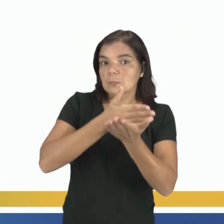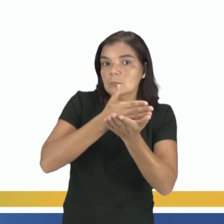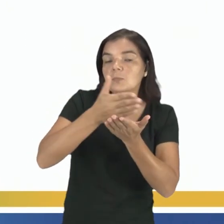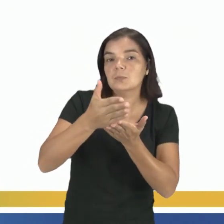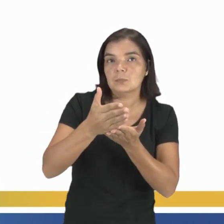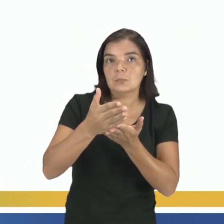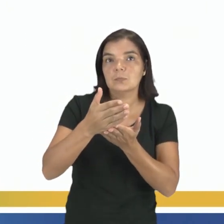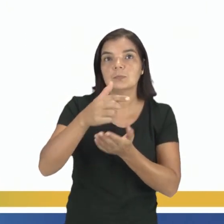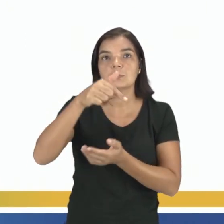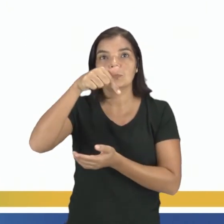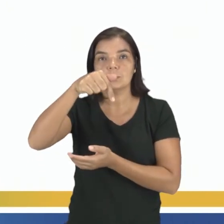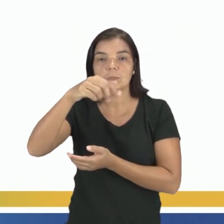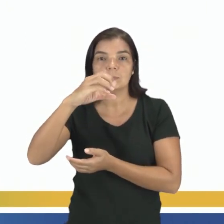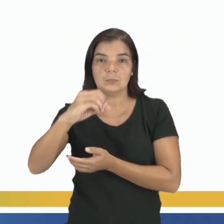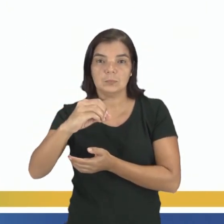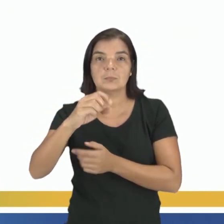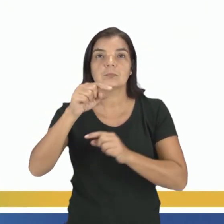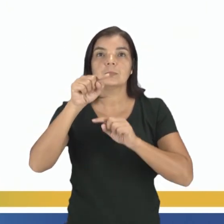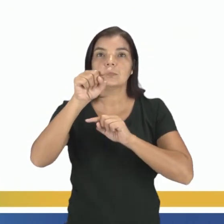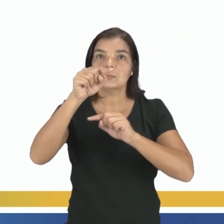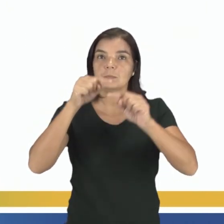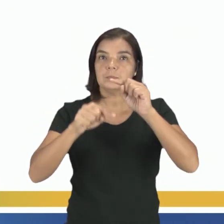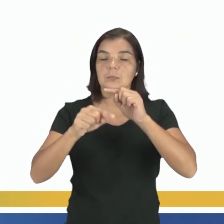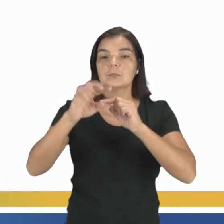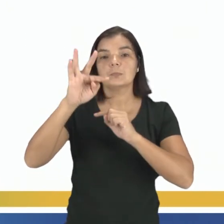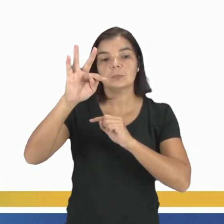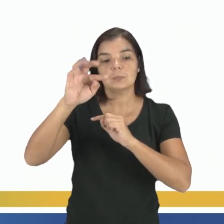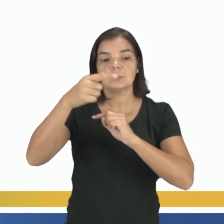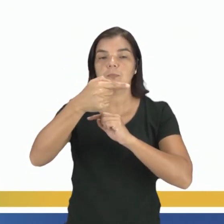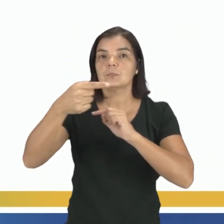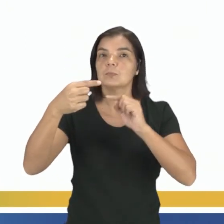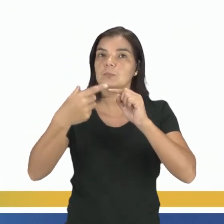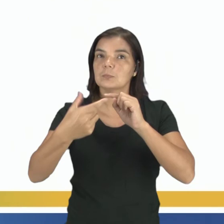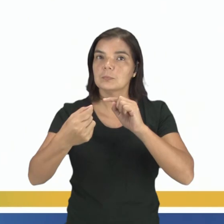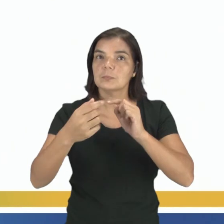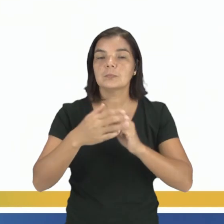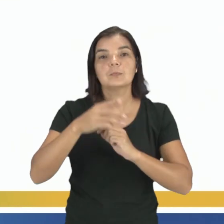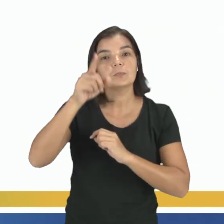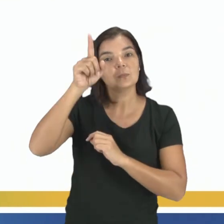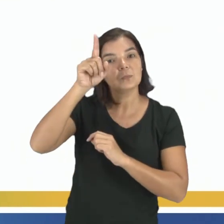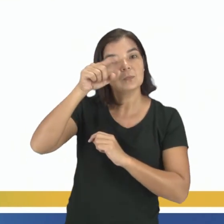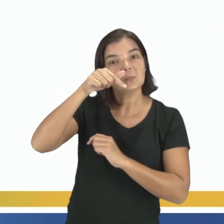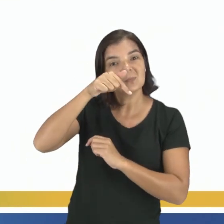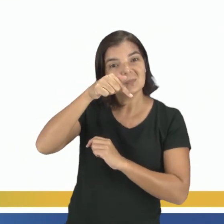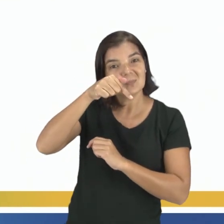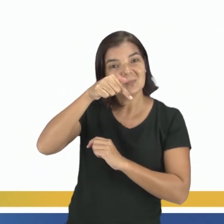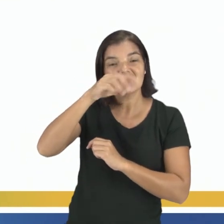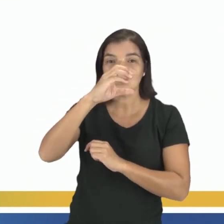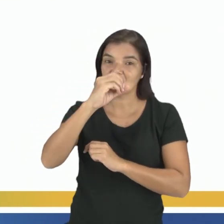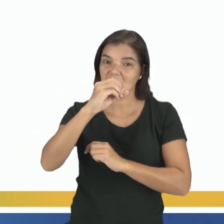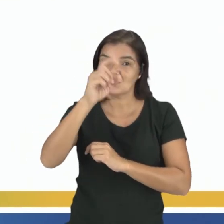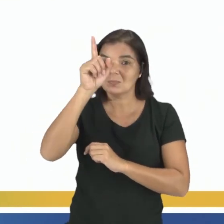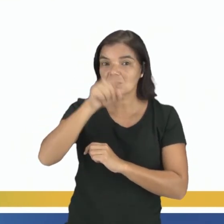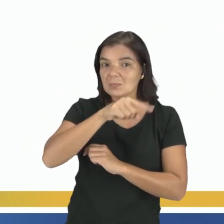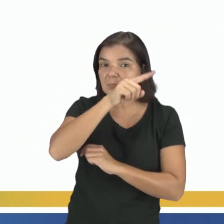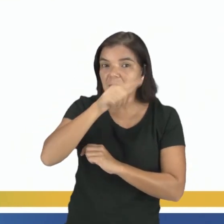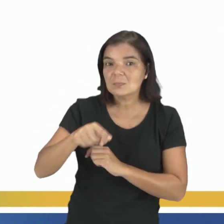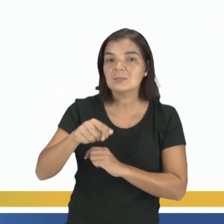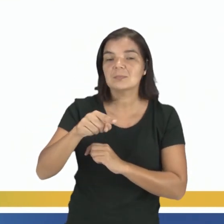2 igual a Q de 0 vezes meio elevado a T sobre 20. Vou cancelar esse Q de 0 aí na